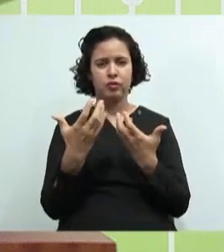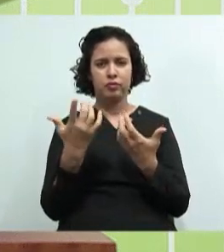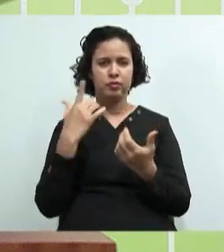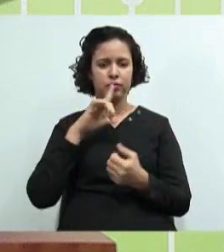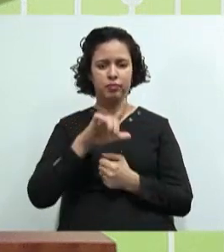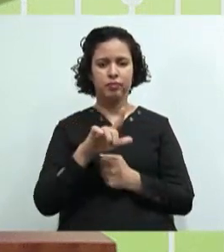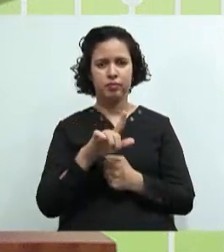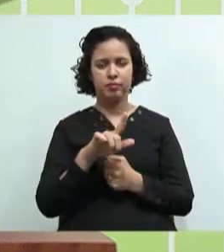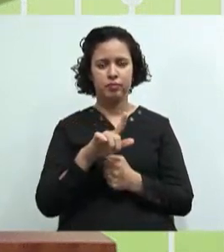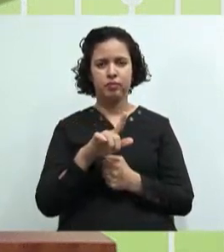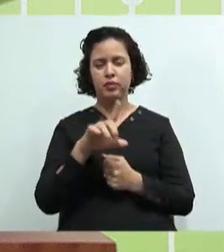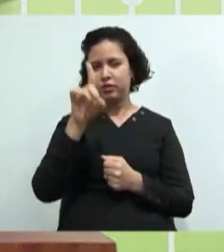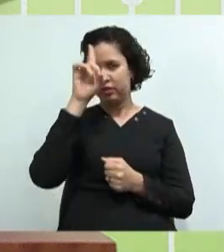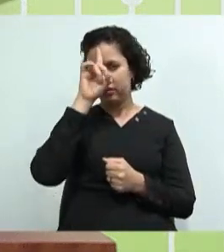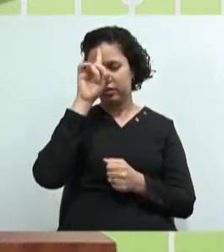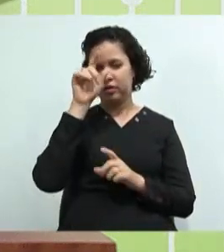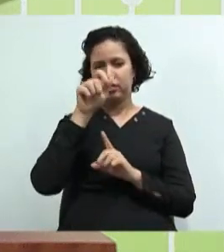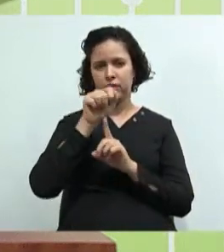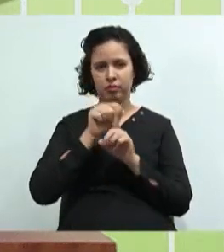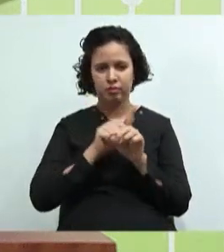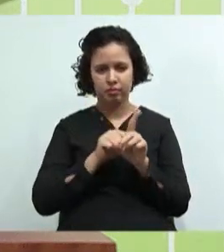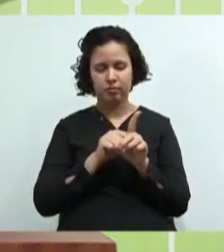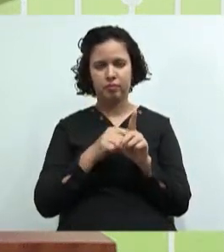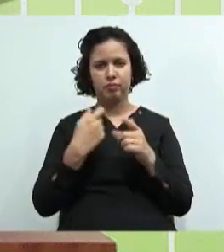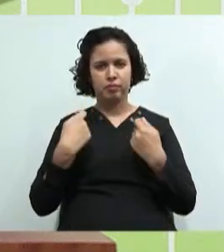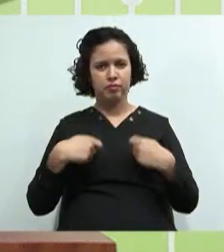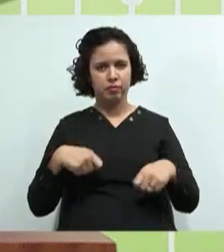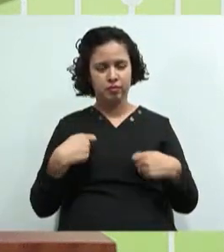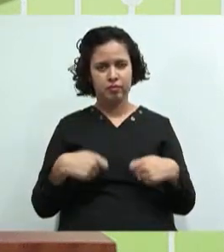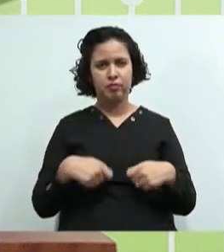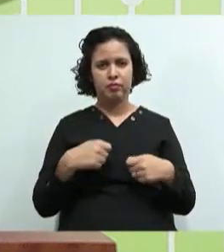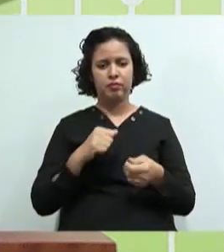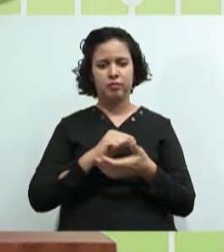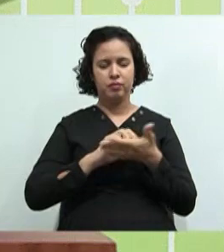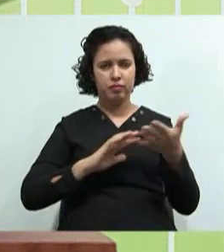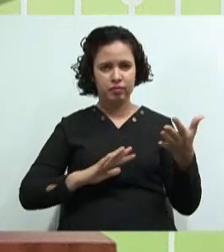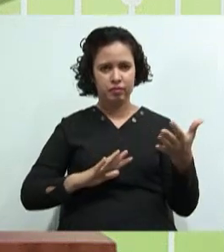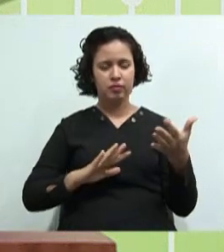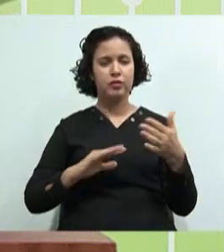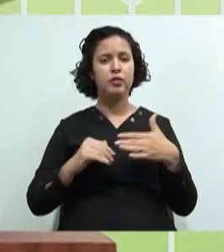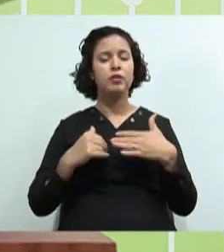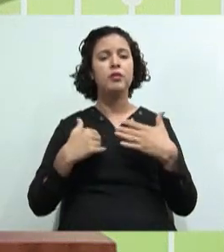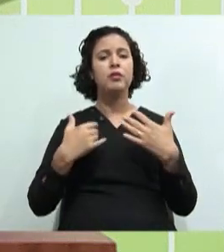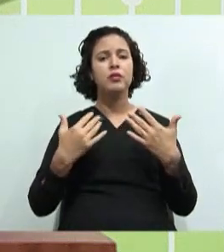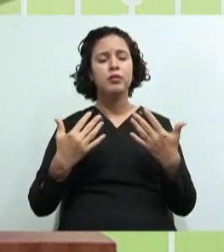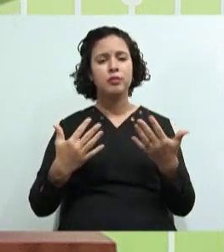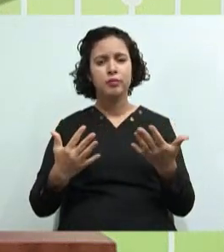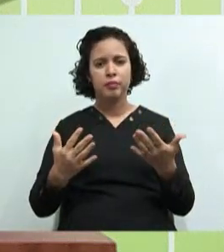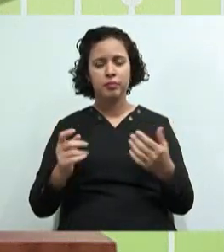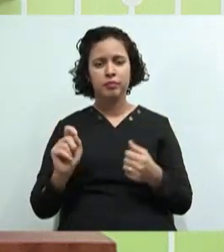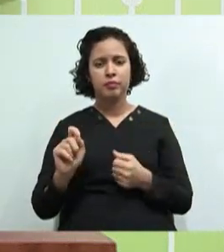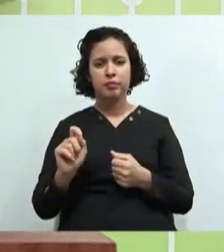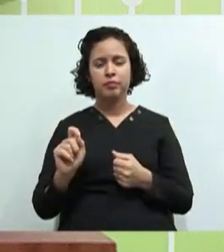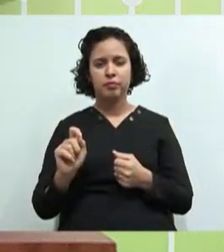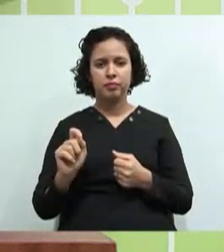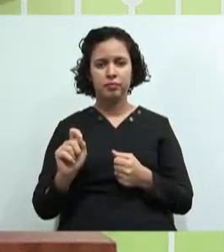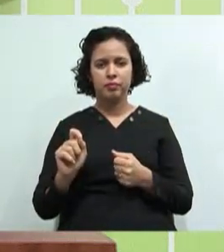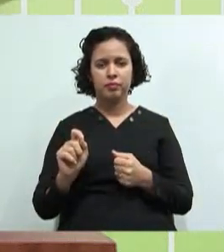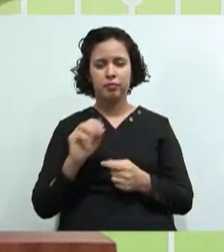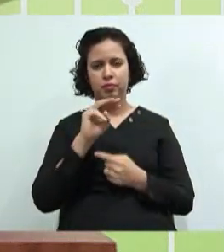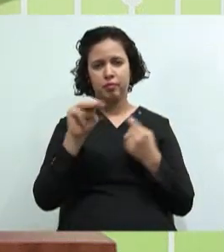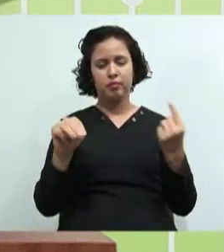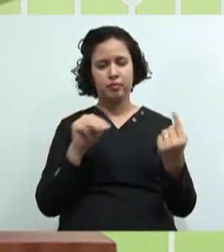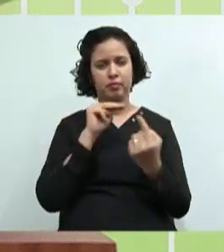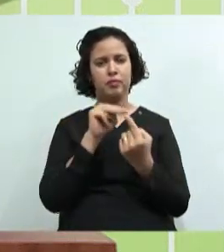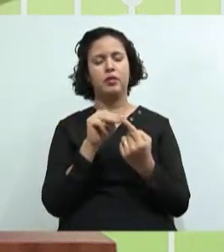alcançar, qual a data, quais são os recursos necessários, quais são as tarefas, quais serão as metas